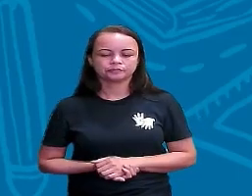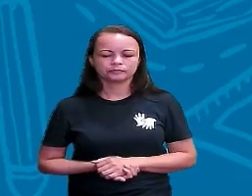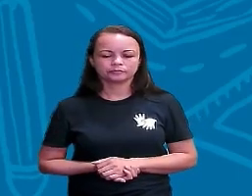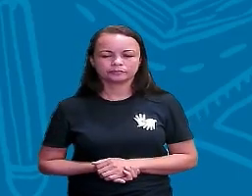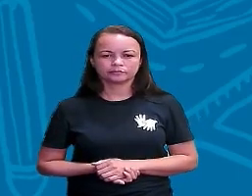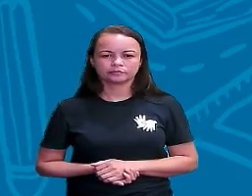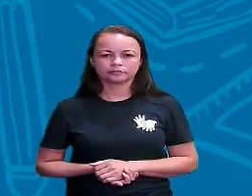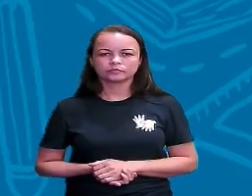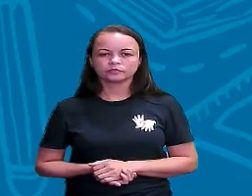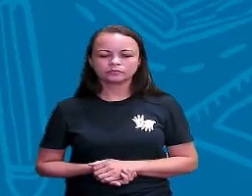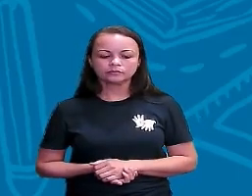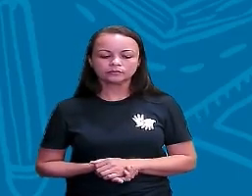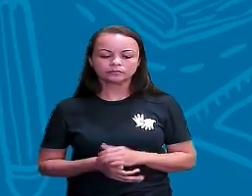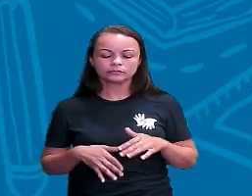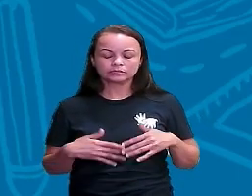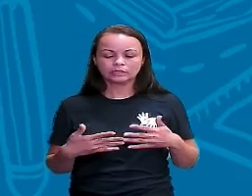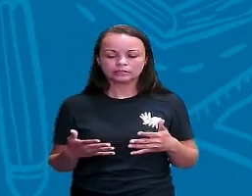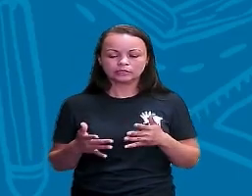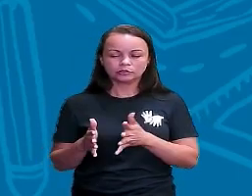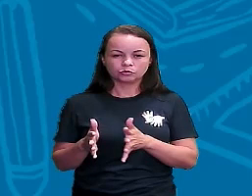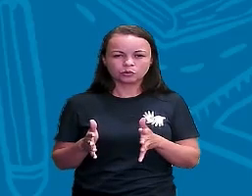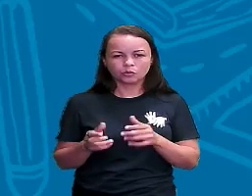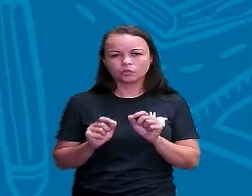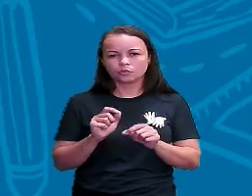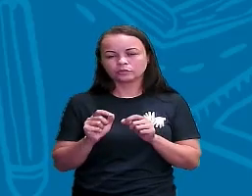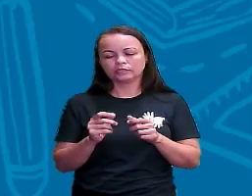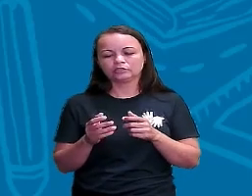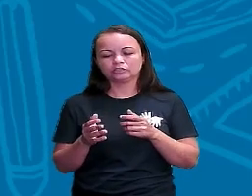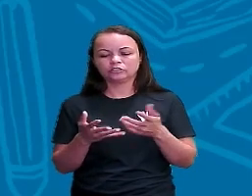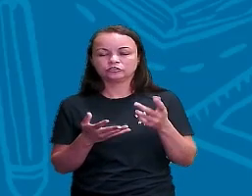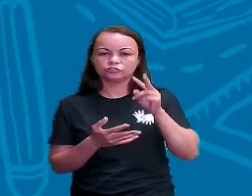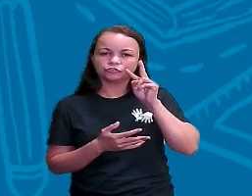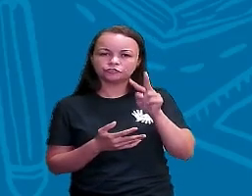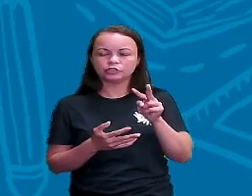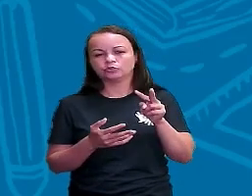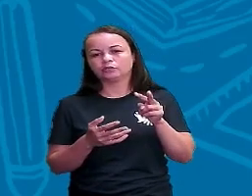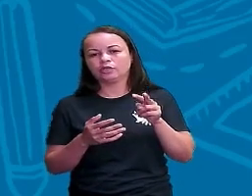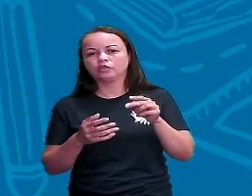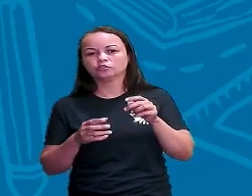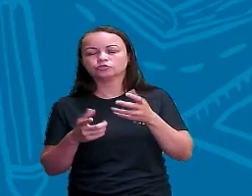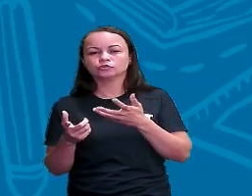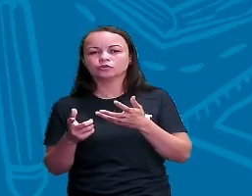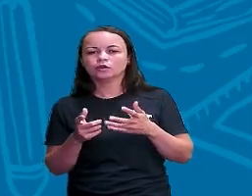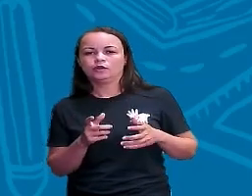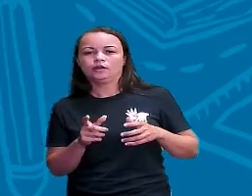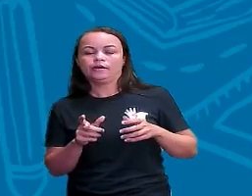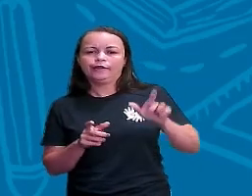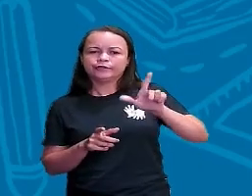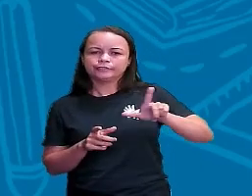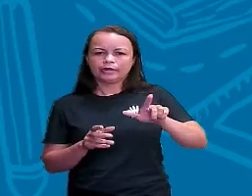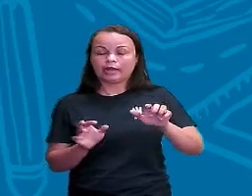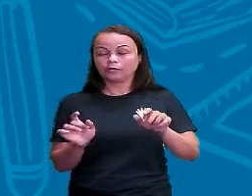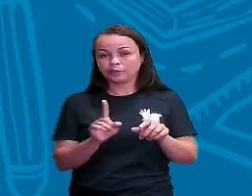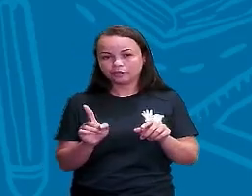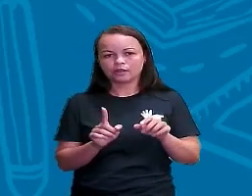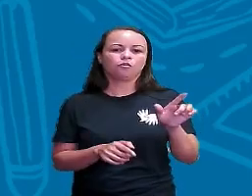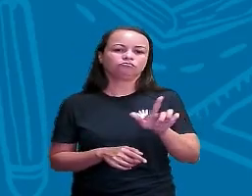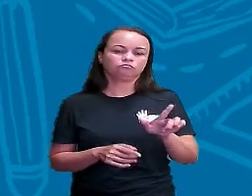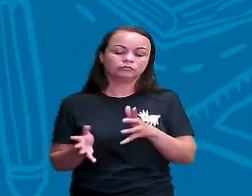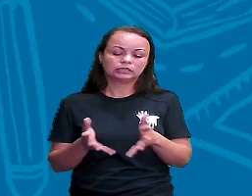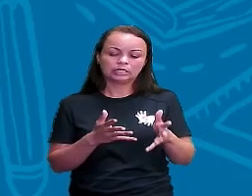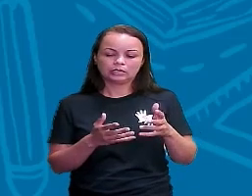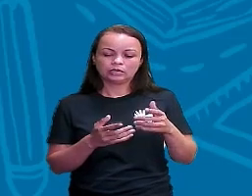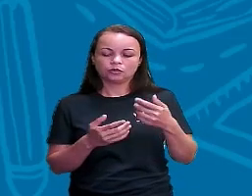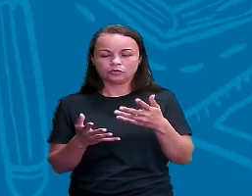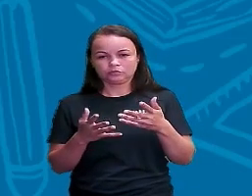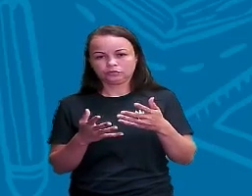Então, vamos diante disso, como a gente viu, o texto literário revisando e o texto não literário. Revisamos aí a questão do sentido